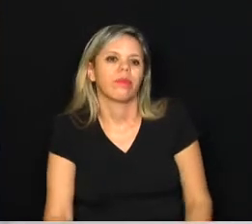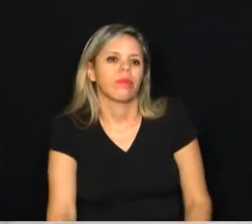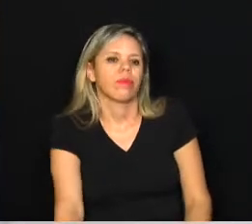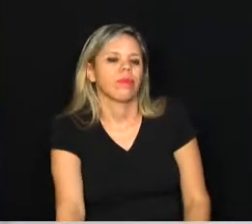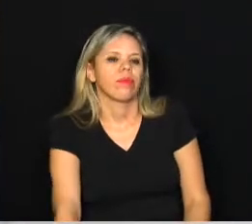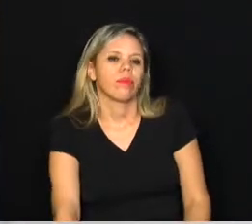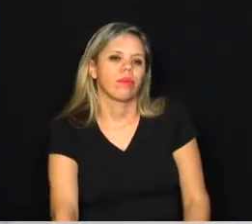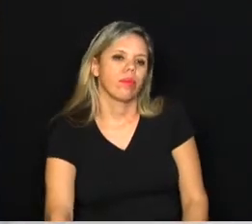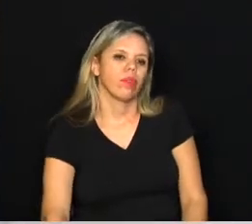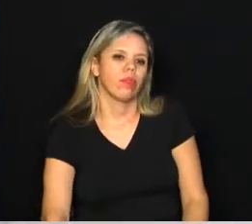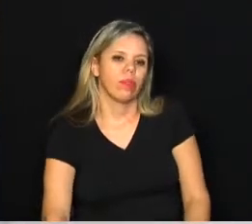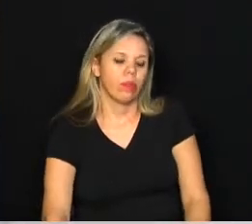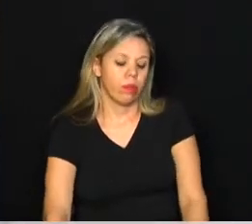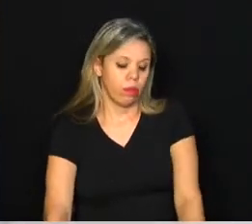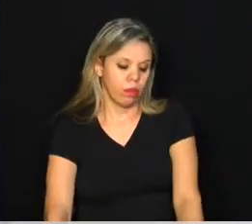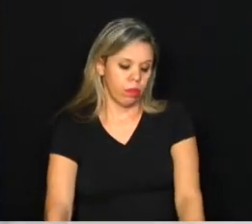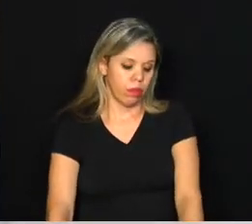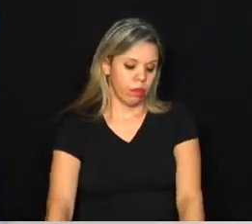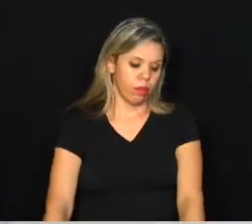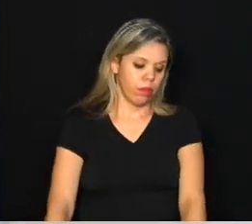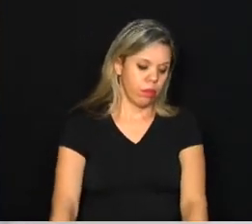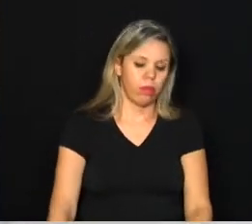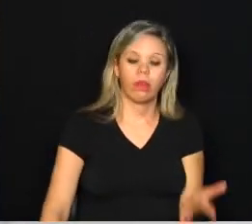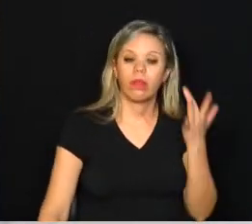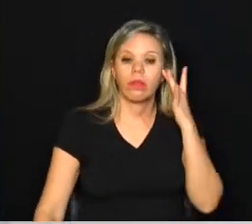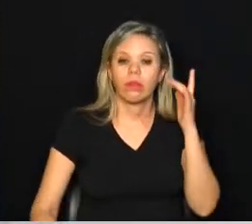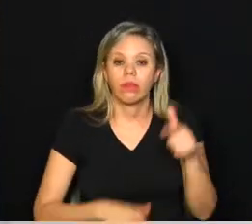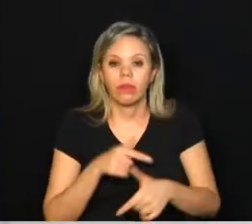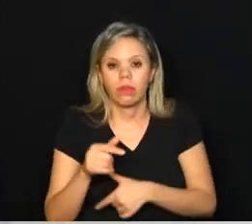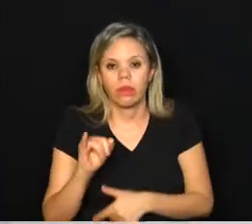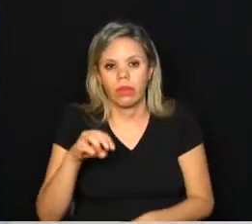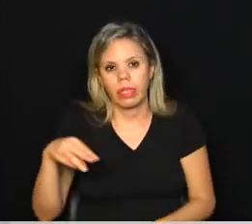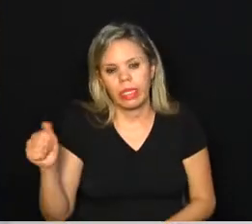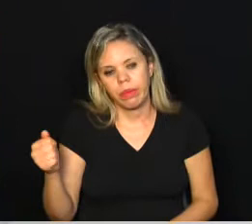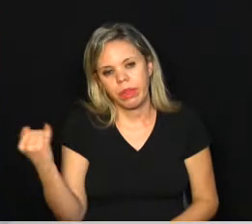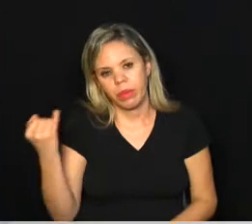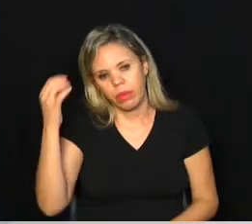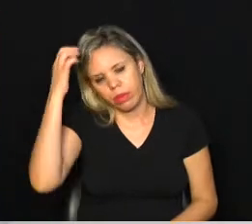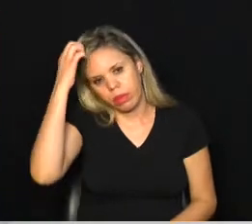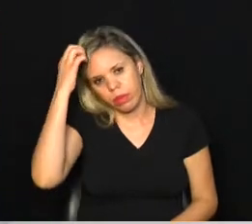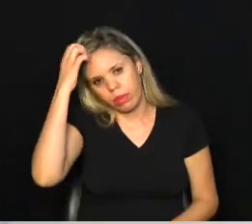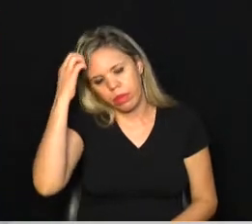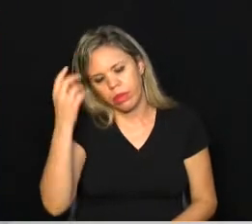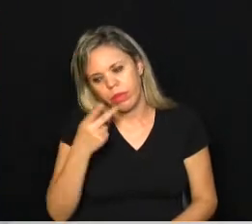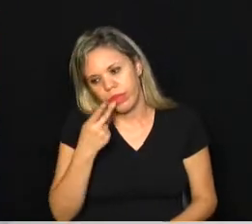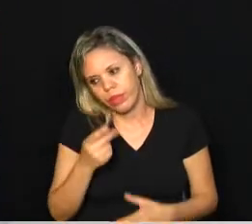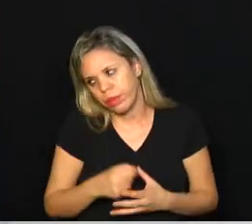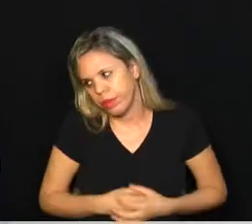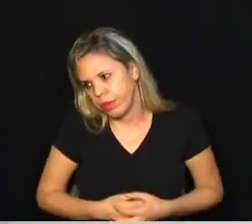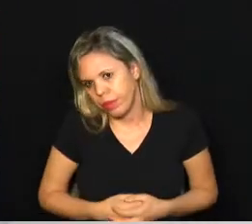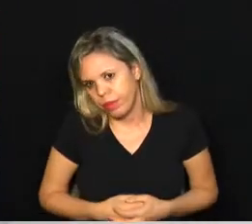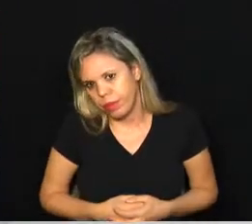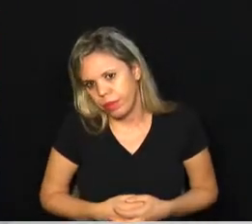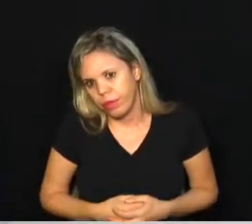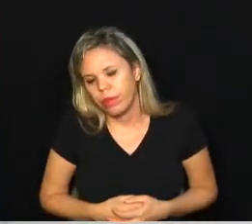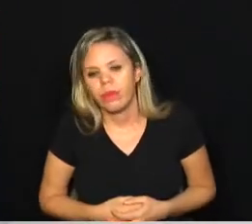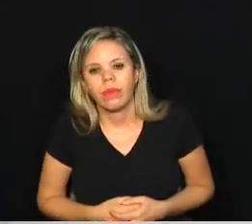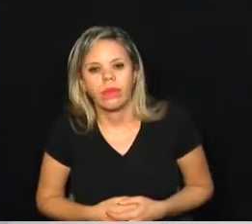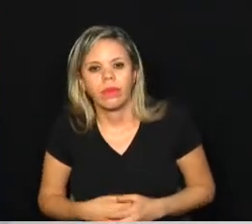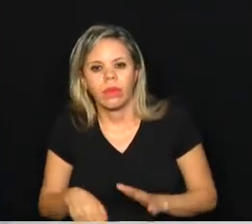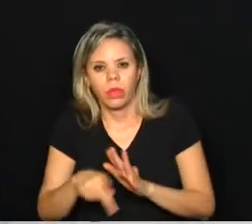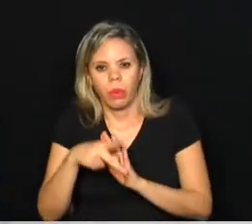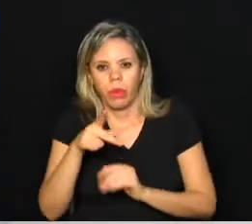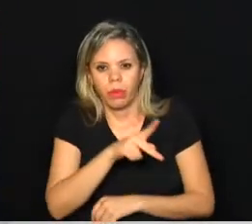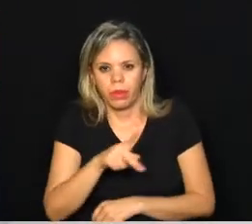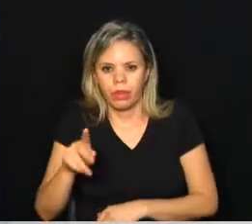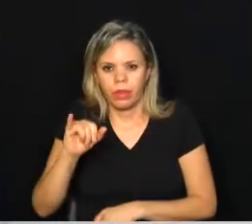enfim. Acho que o trabalho aí da IMA era importante que a gente colocasse o próprio presidente